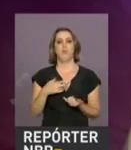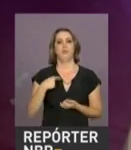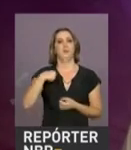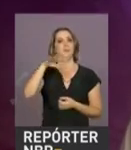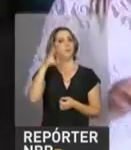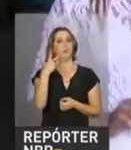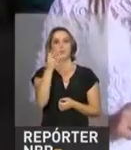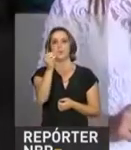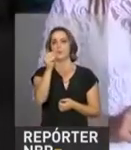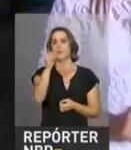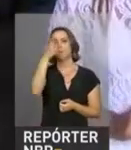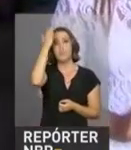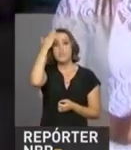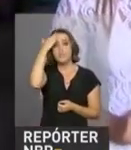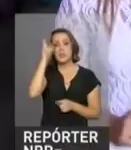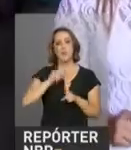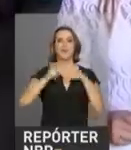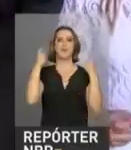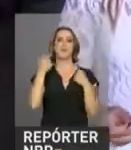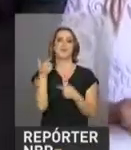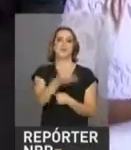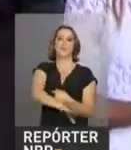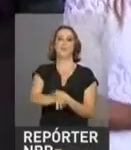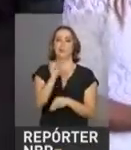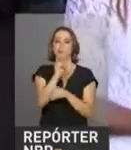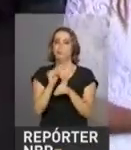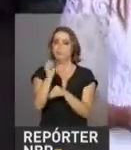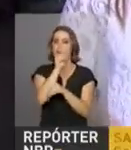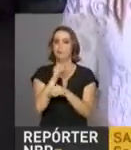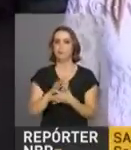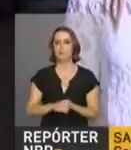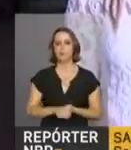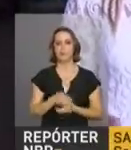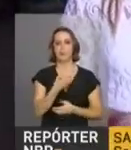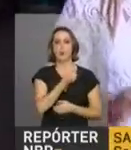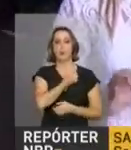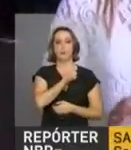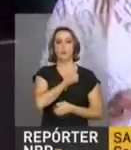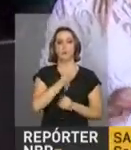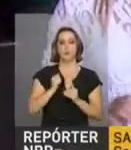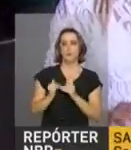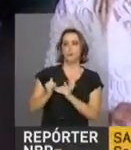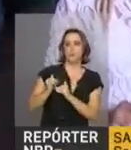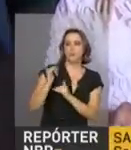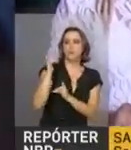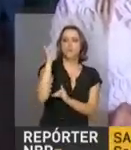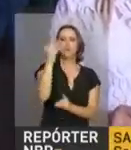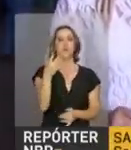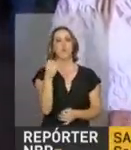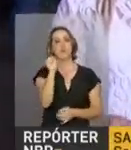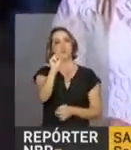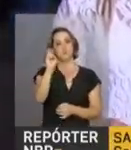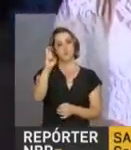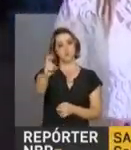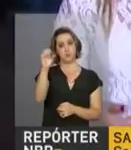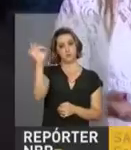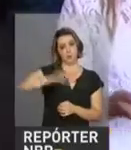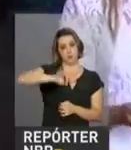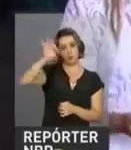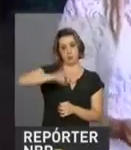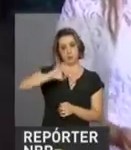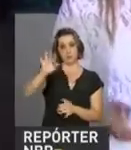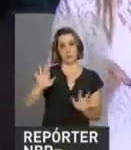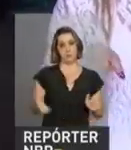e não se tratam. Segundo o Ministério da Saúde, o número de casos de DST e HIV cresceram 85%. Para incentivar o uso